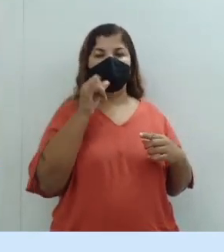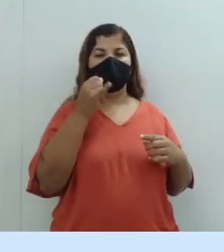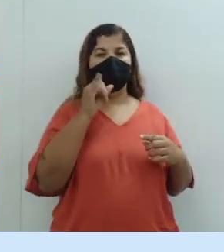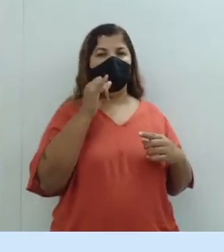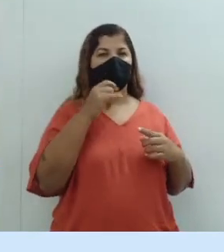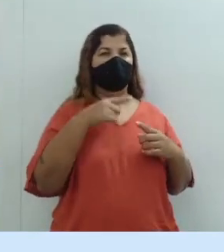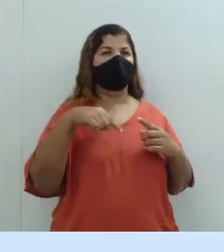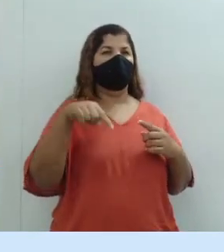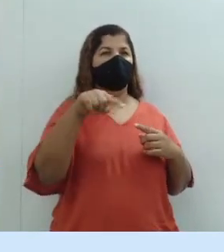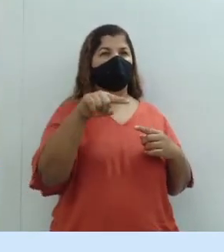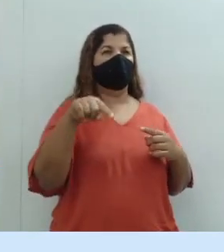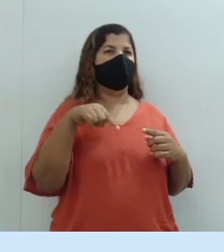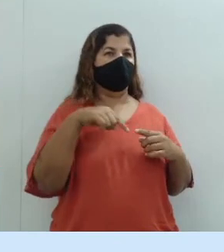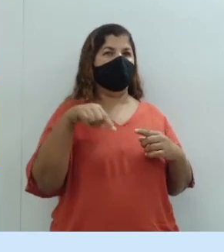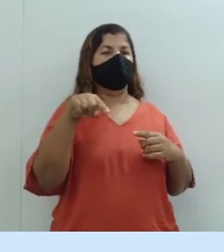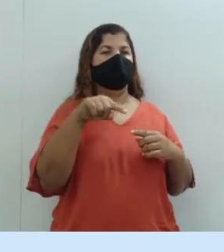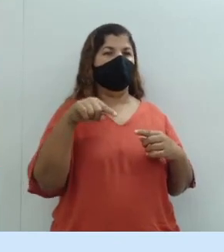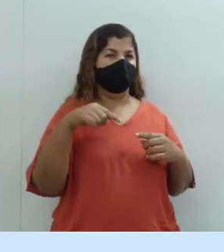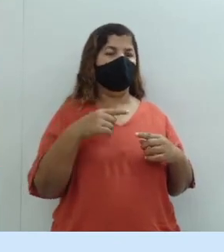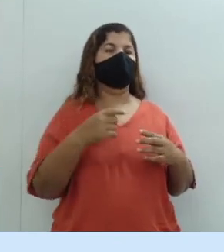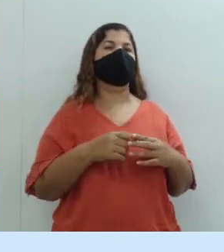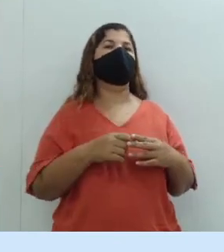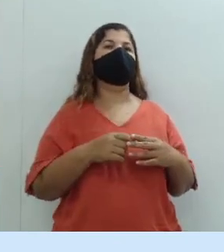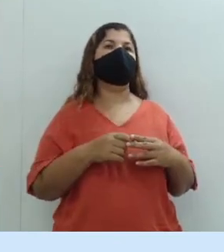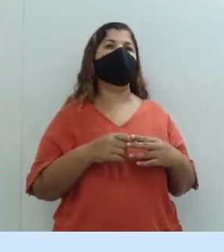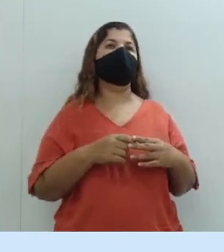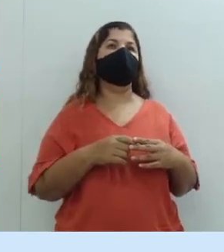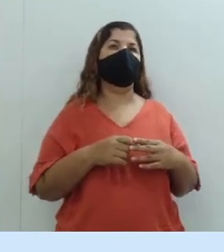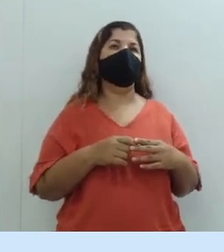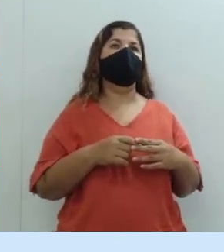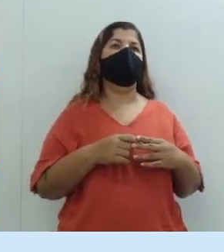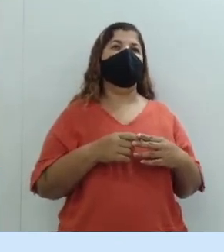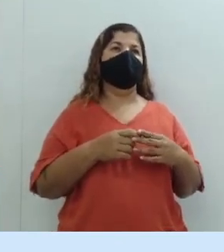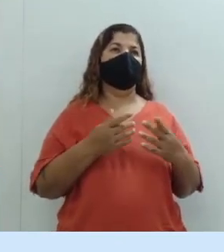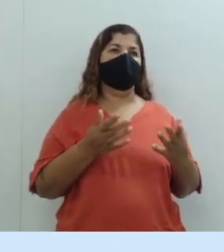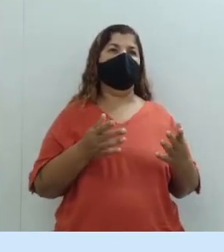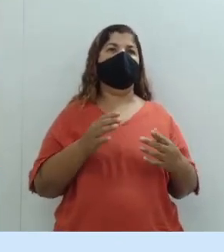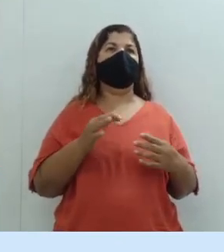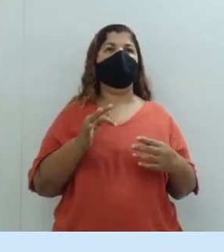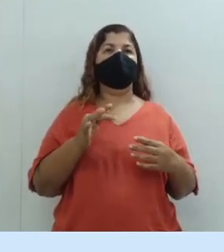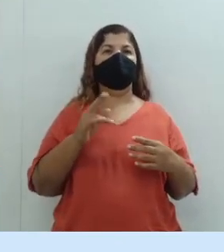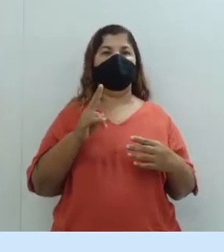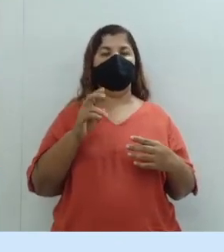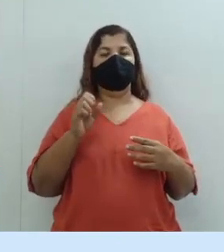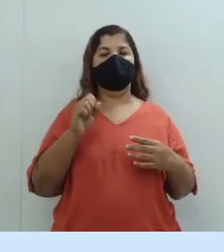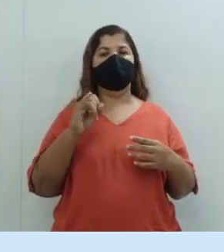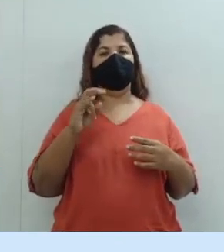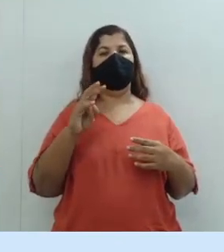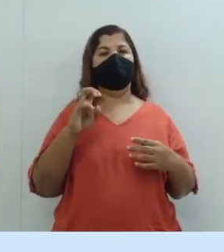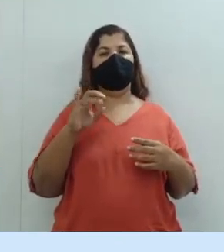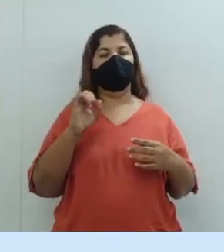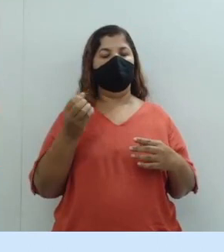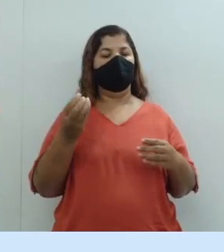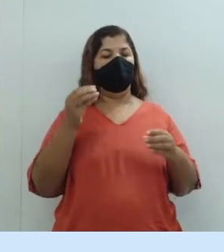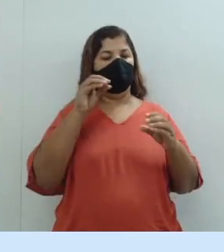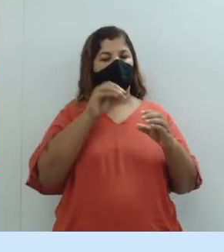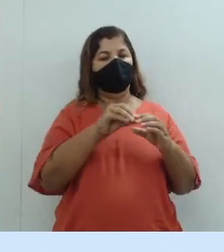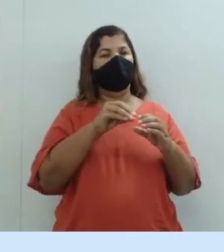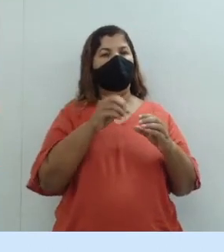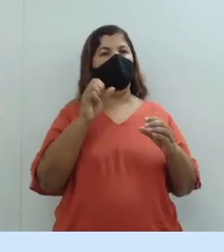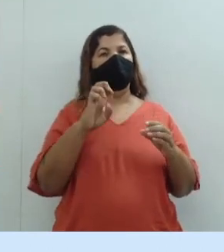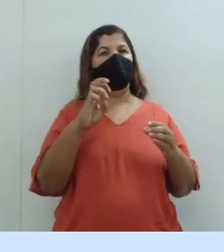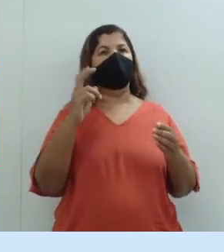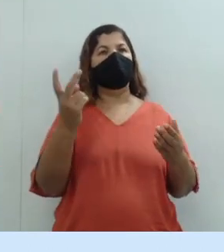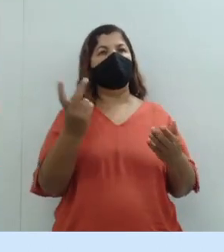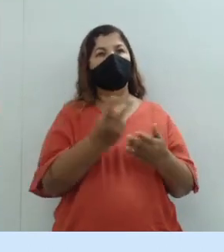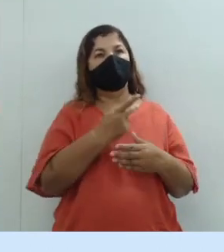térmica, né? O calor está sendo propagado ali. Então, galera, esse fusível é colocado nos circuitos para que, se acontecer